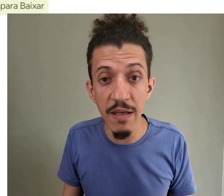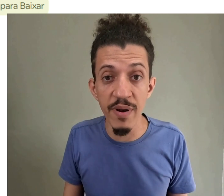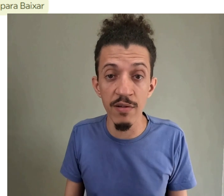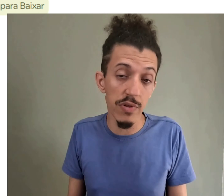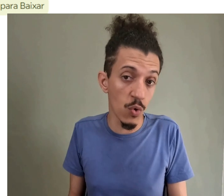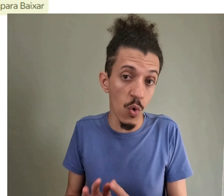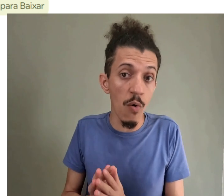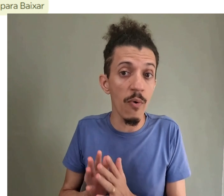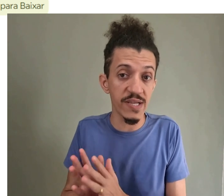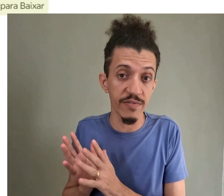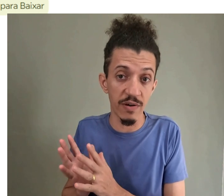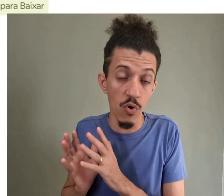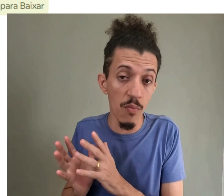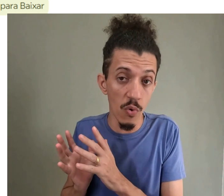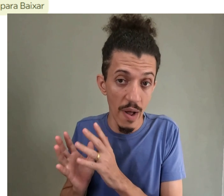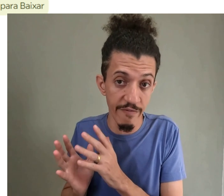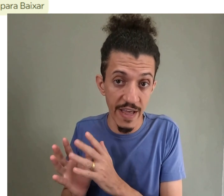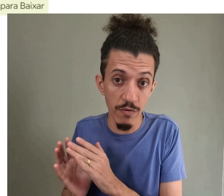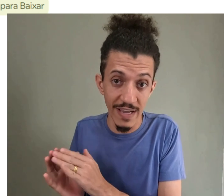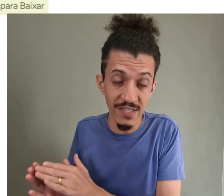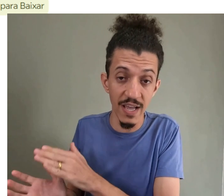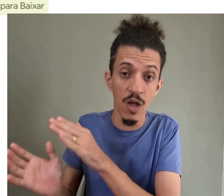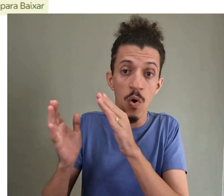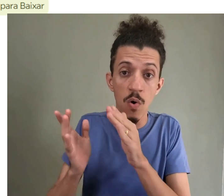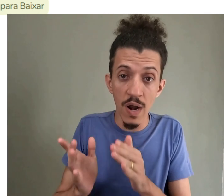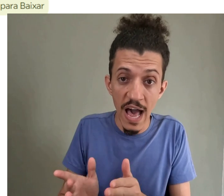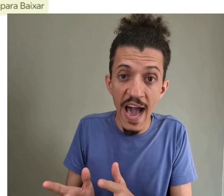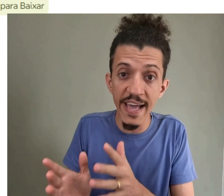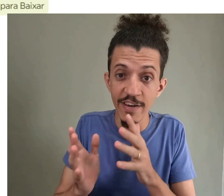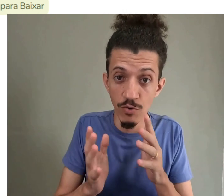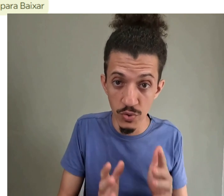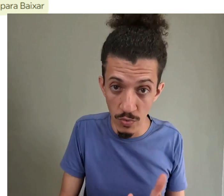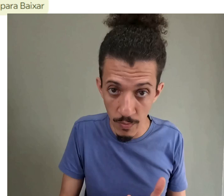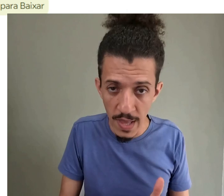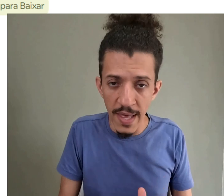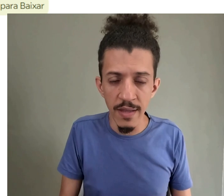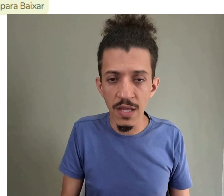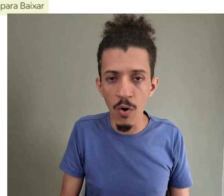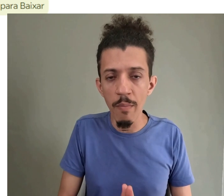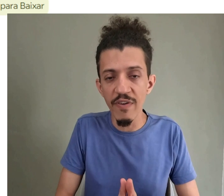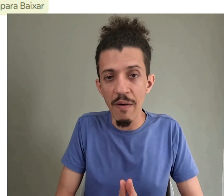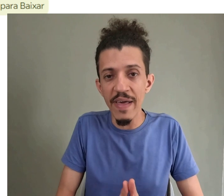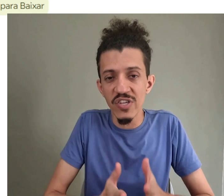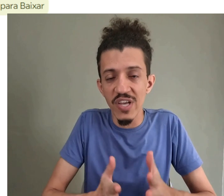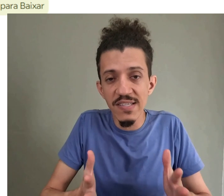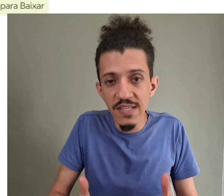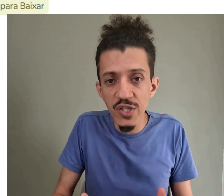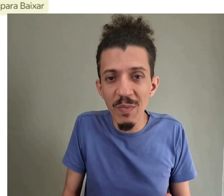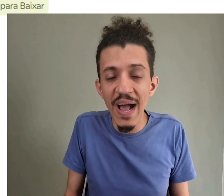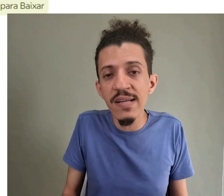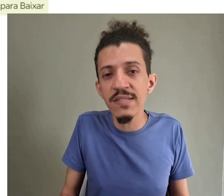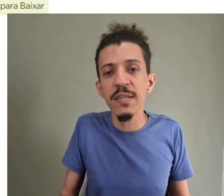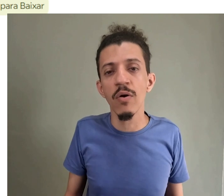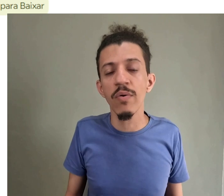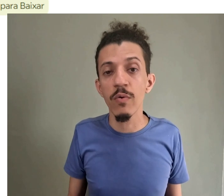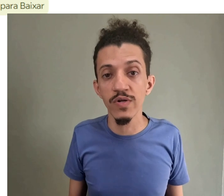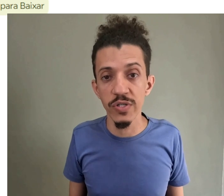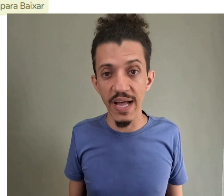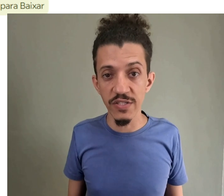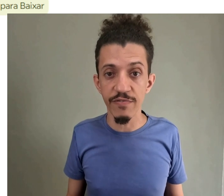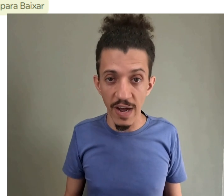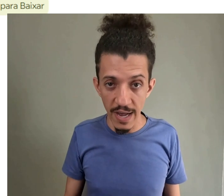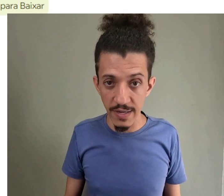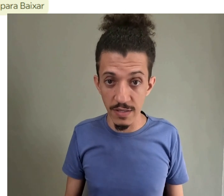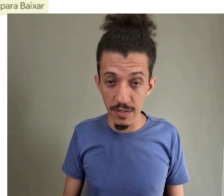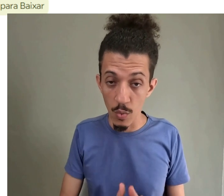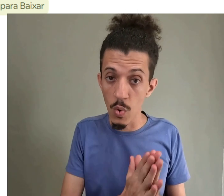vaga, lembrando que como o evento vai ser online no Zoom, então obviamente existe uma restrição da quantidade